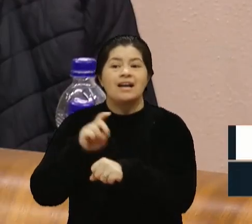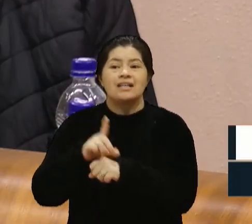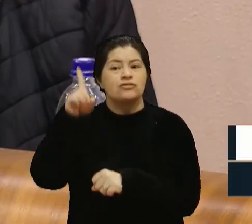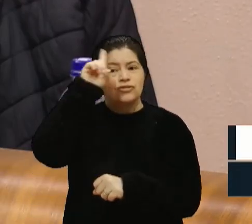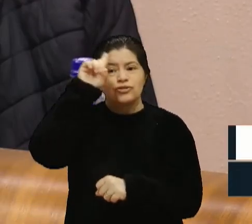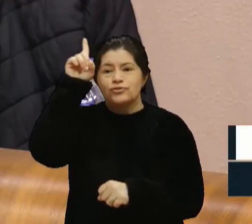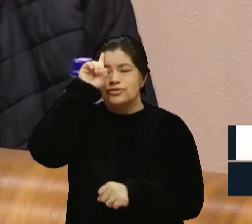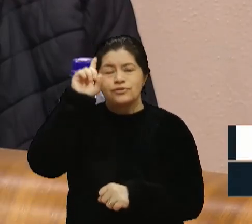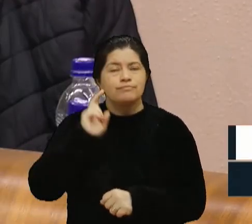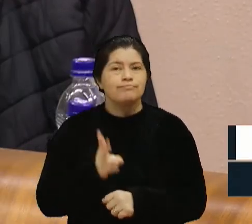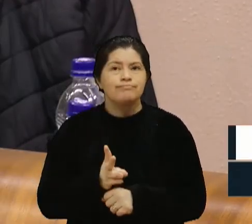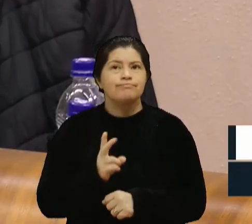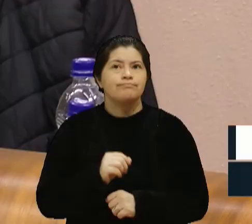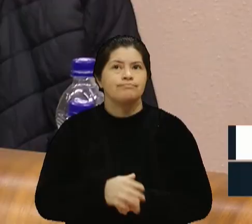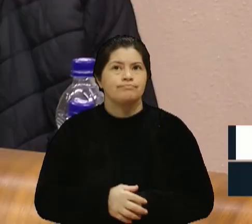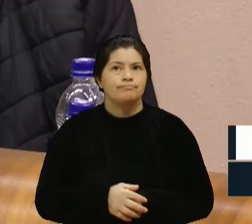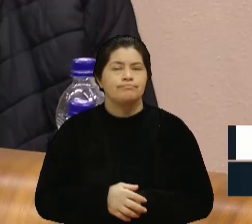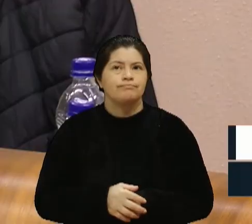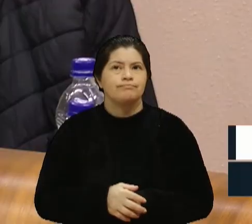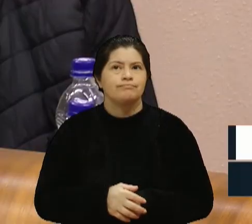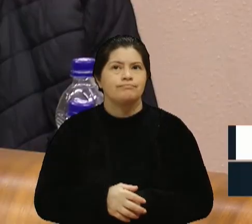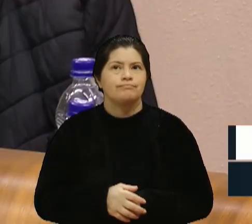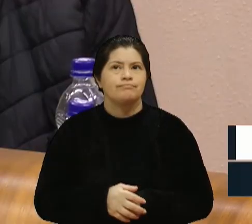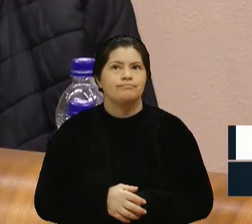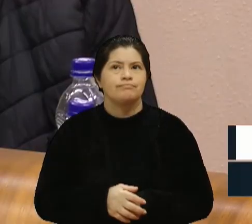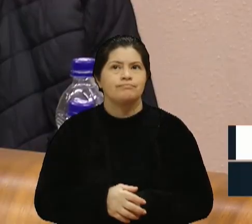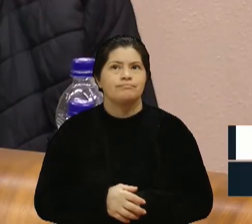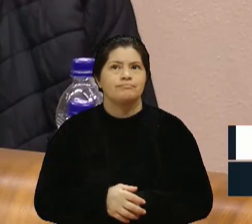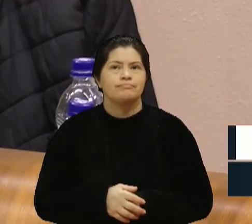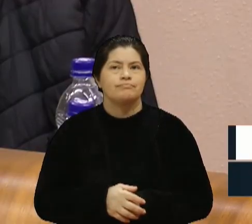dias. Todos os dias. Bom,